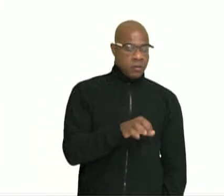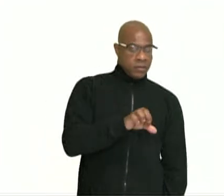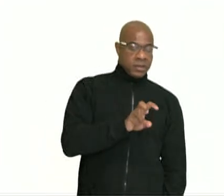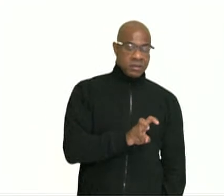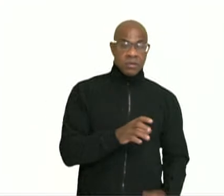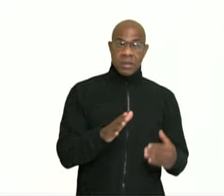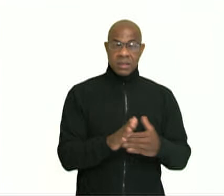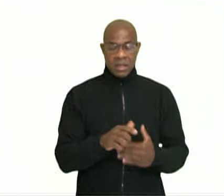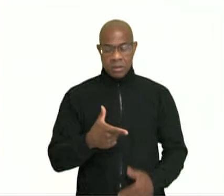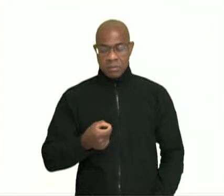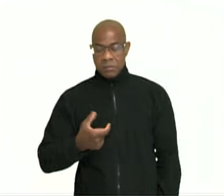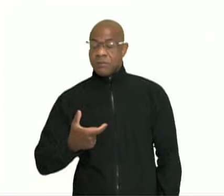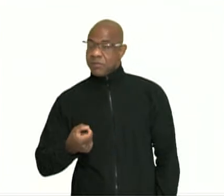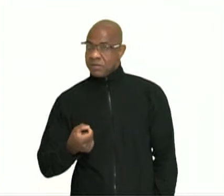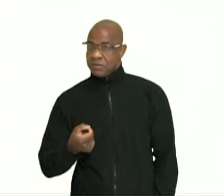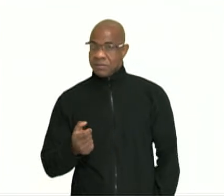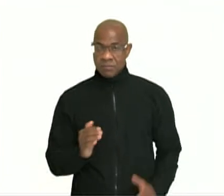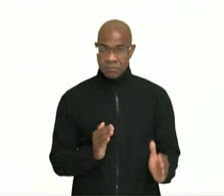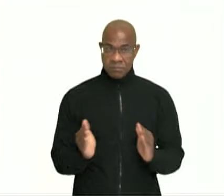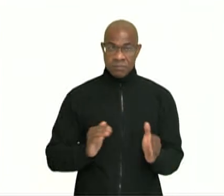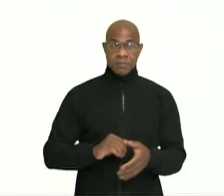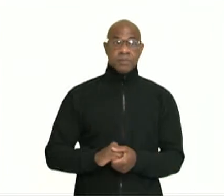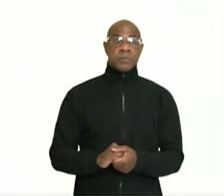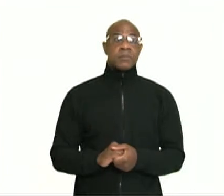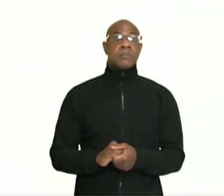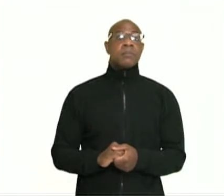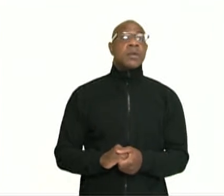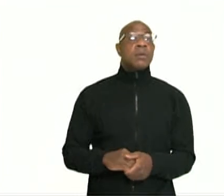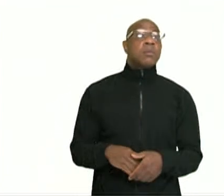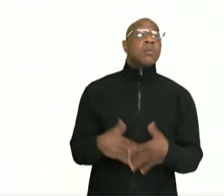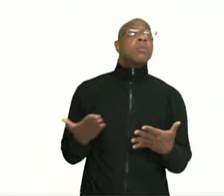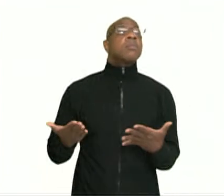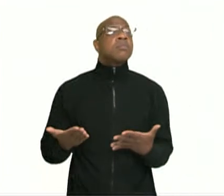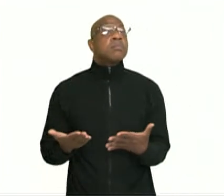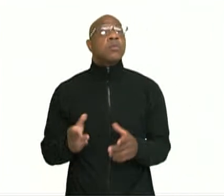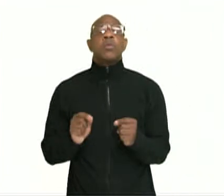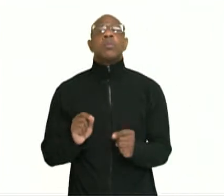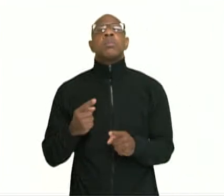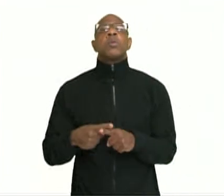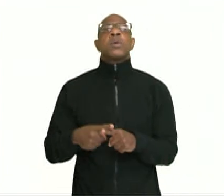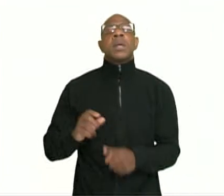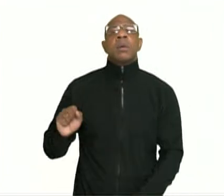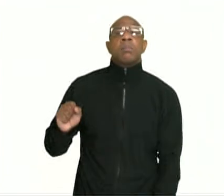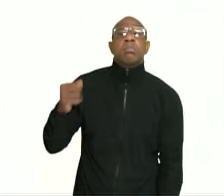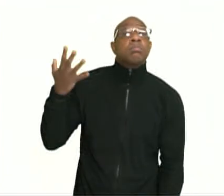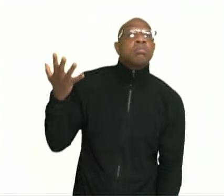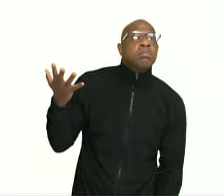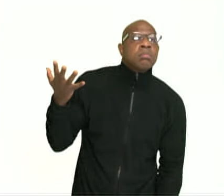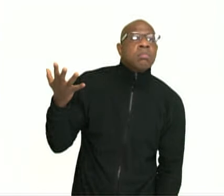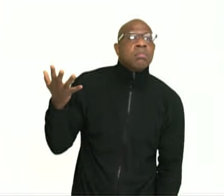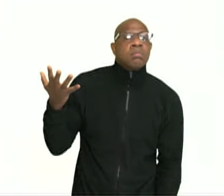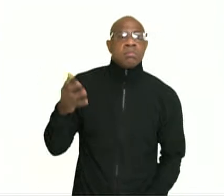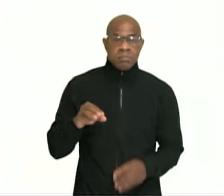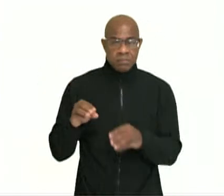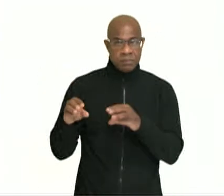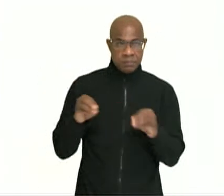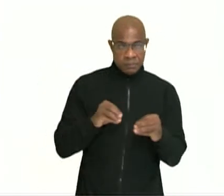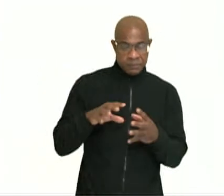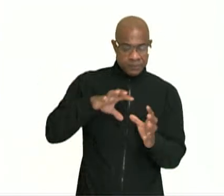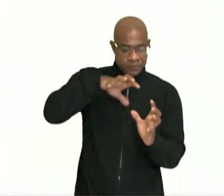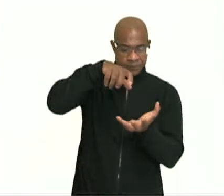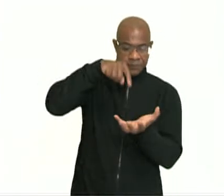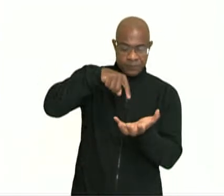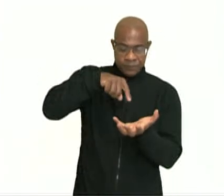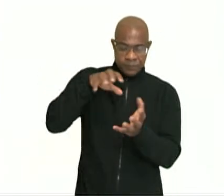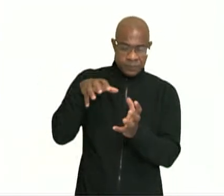2020. As causas, professora, por que isso está acontecendo? O deslocamento do eixo da